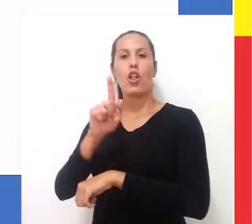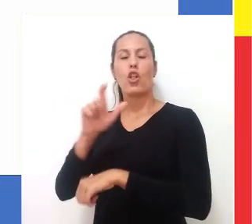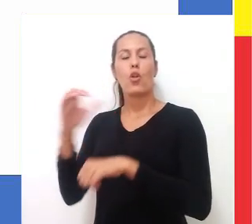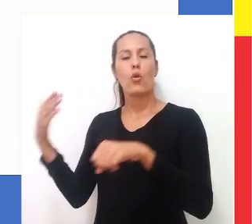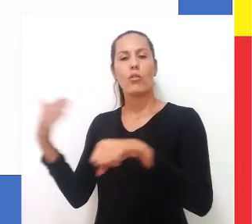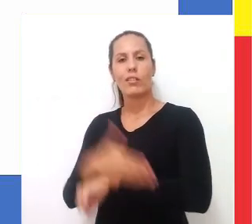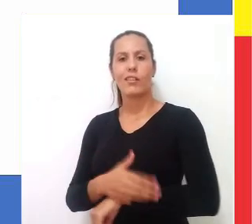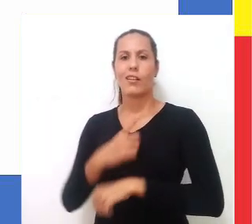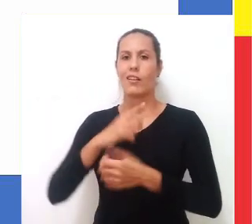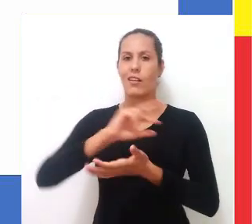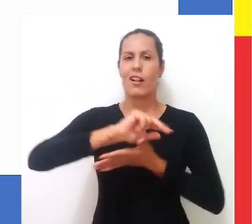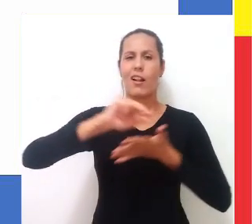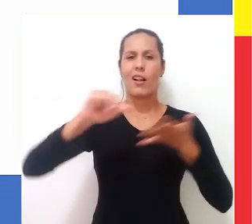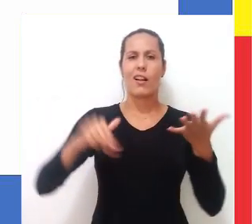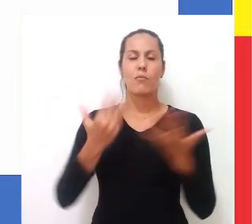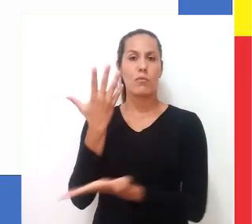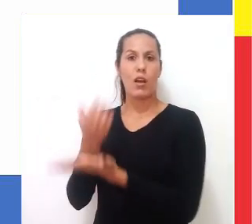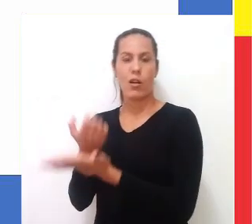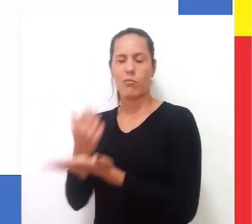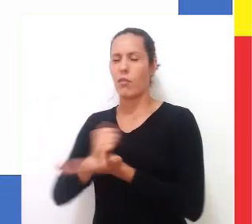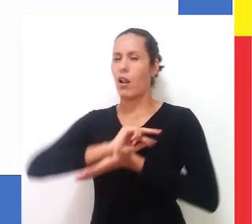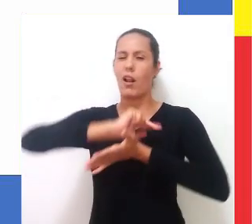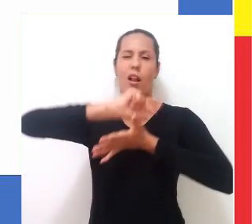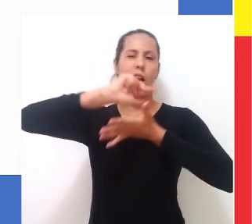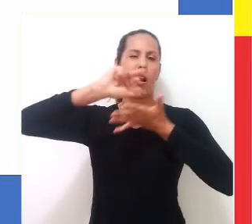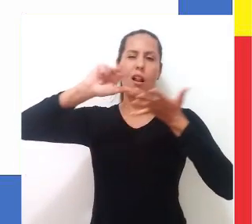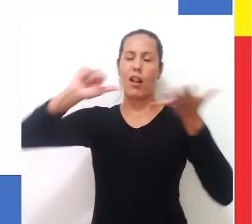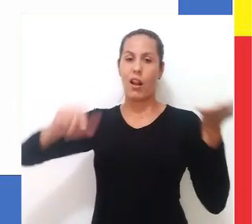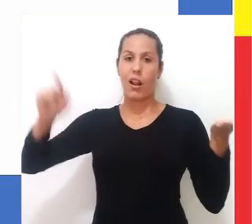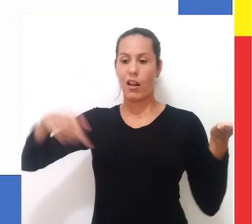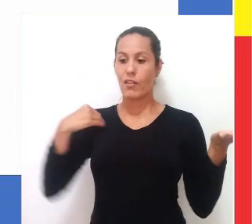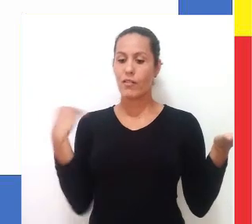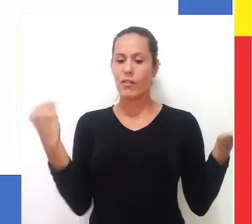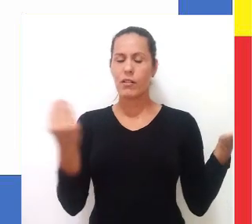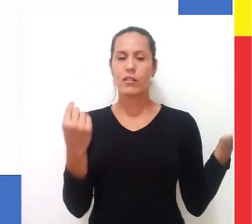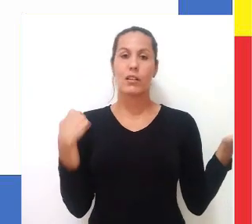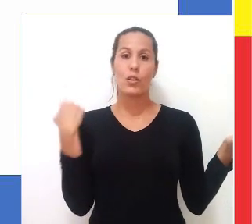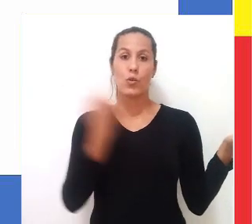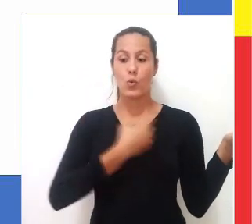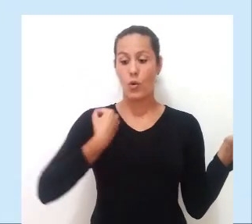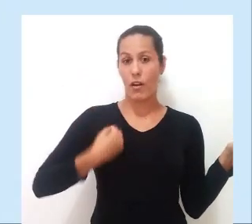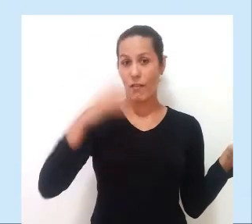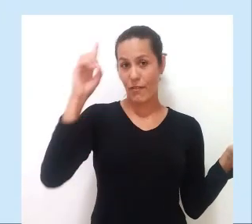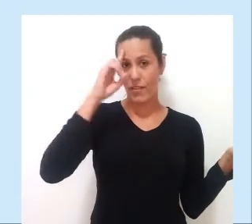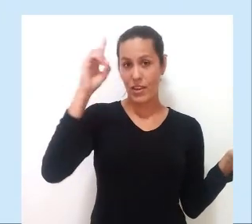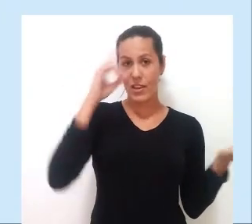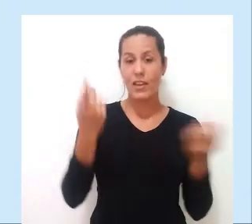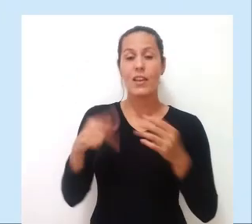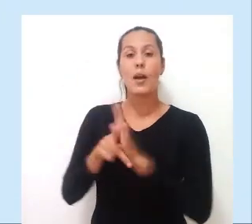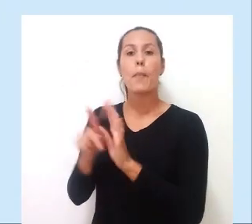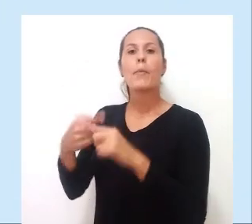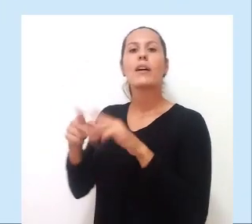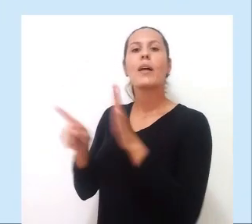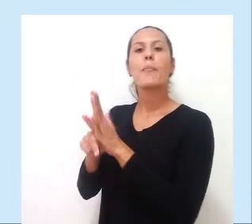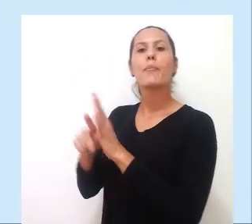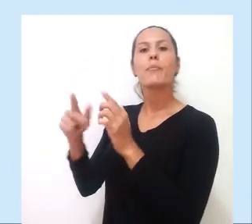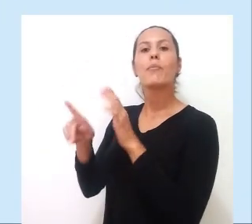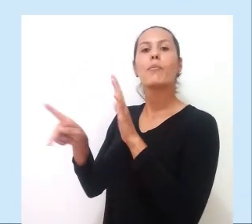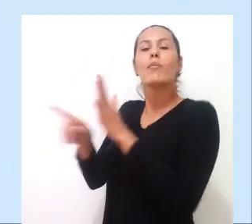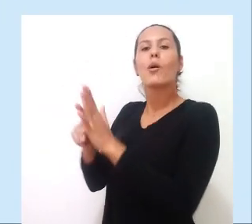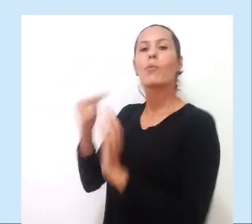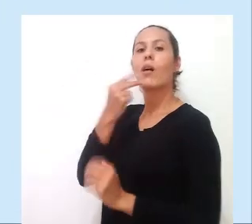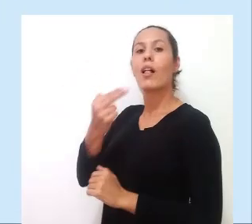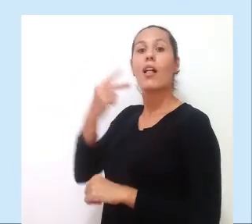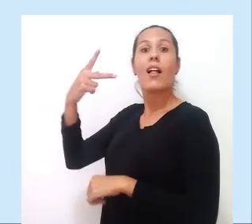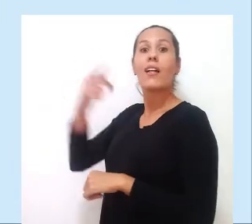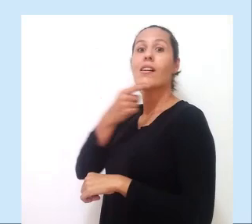download. Então, todas essas palavras, elas estão inseridas no nosso dia a dia, só que elas fazem parte do léxico da língua inglesa.